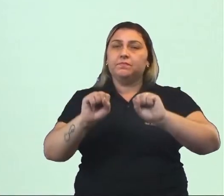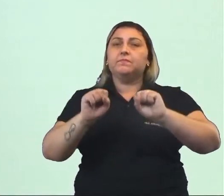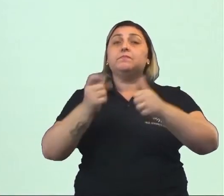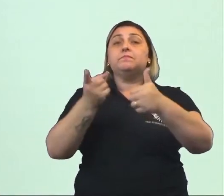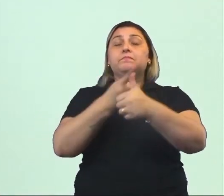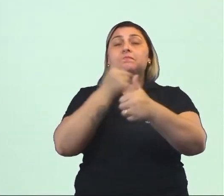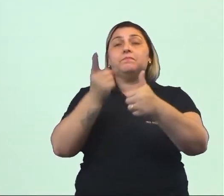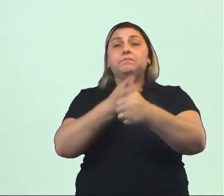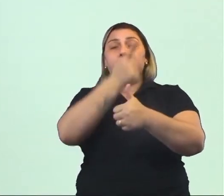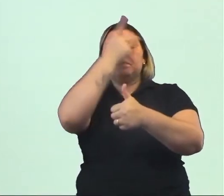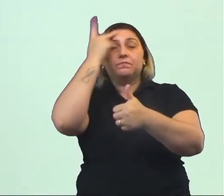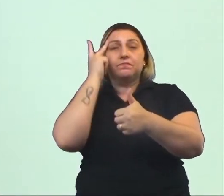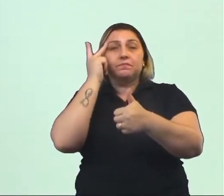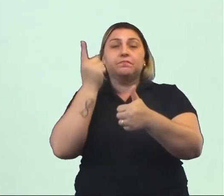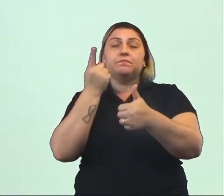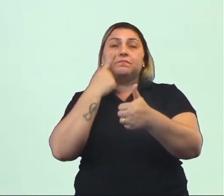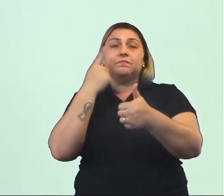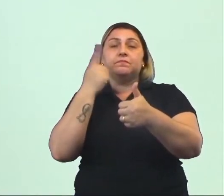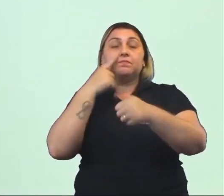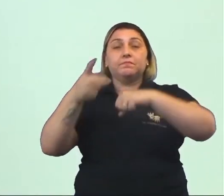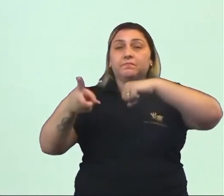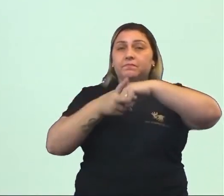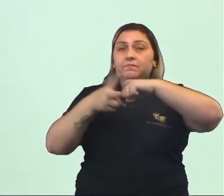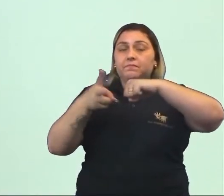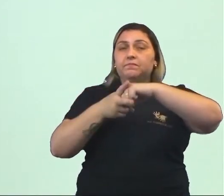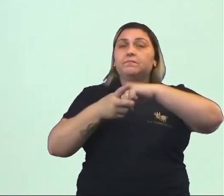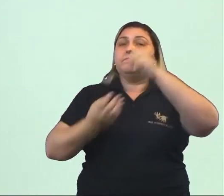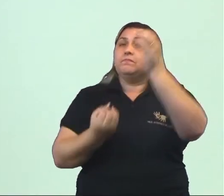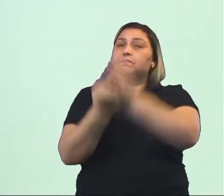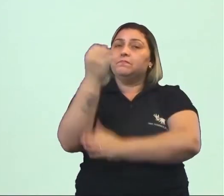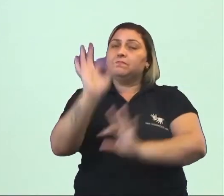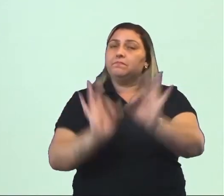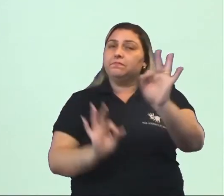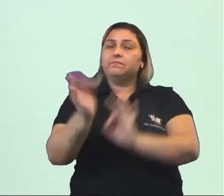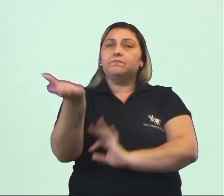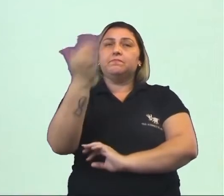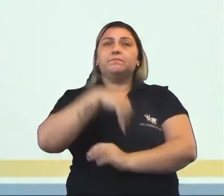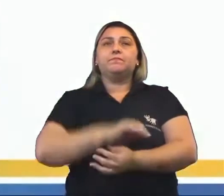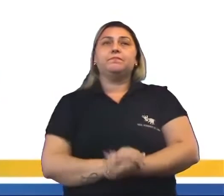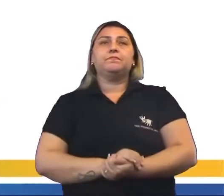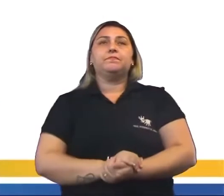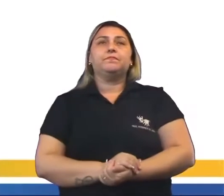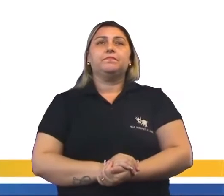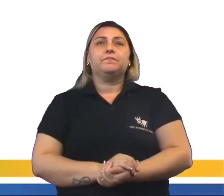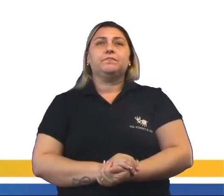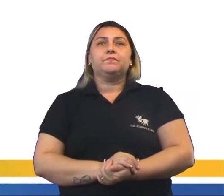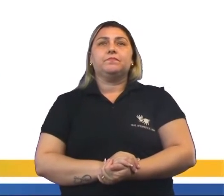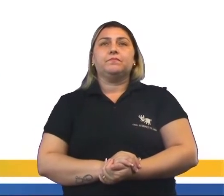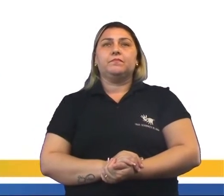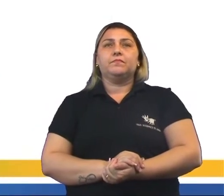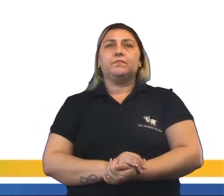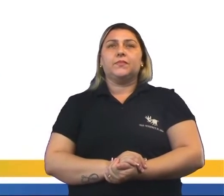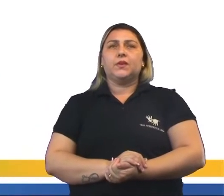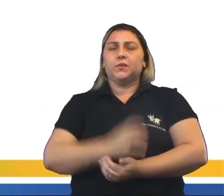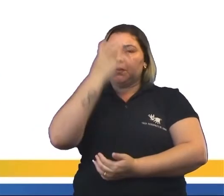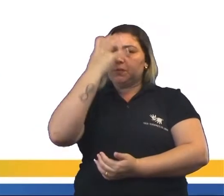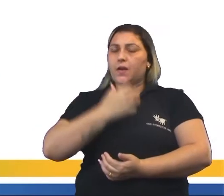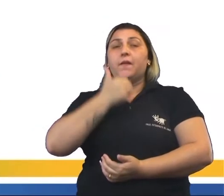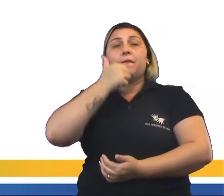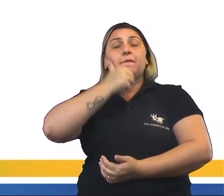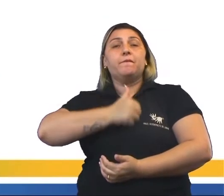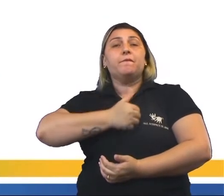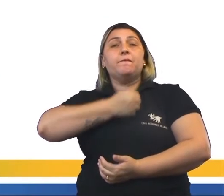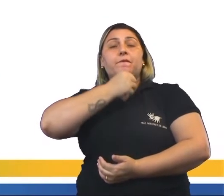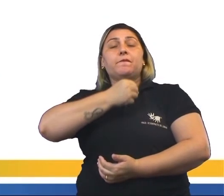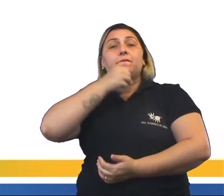primeira pessoa, observar os verbos e assim produzir. Vamos lá? Vamos a essa leitura. A Valentia da